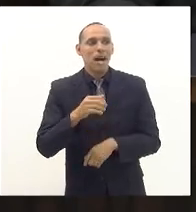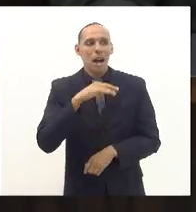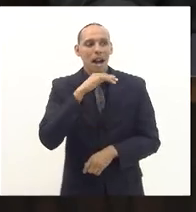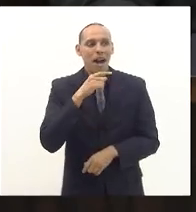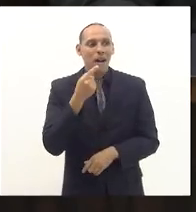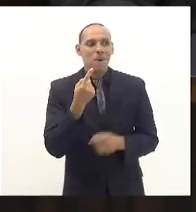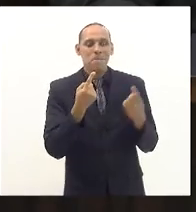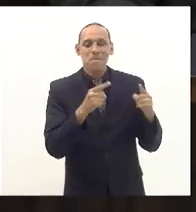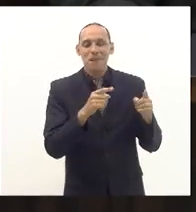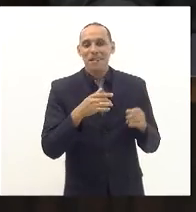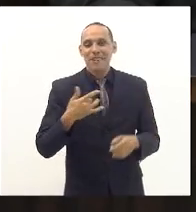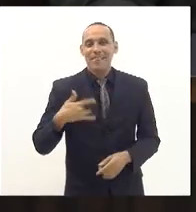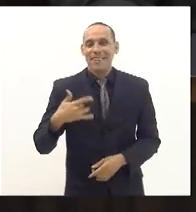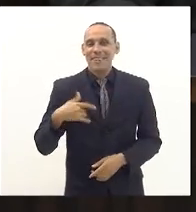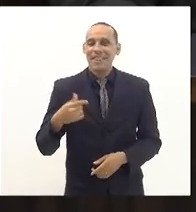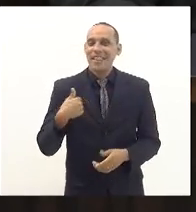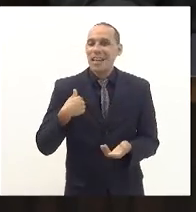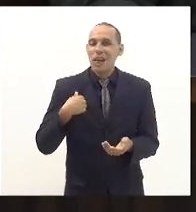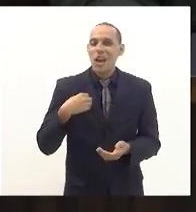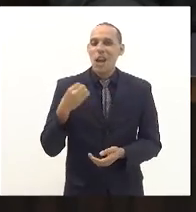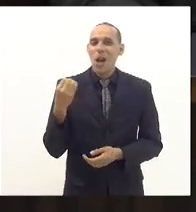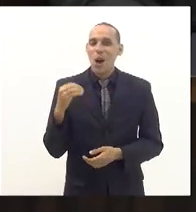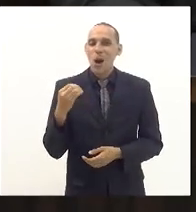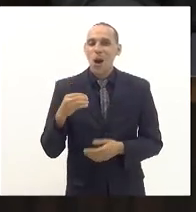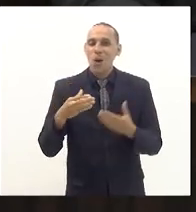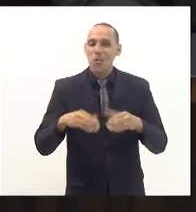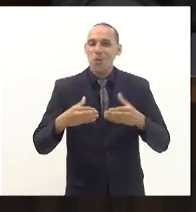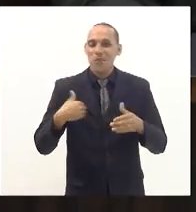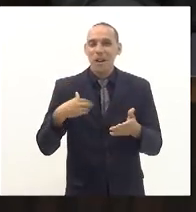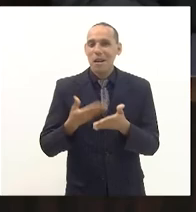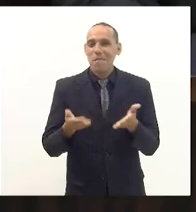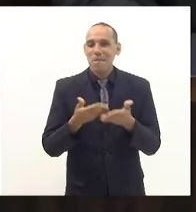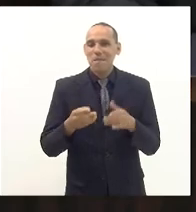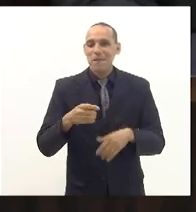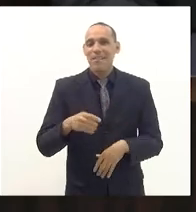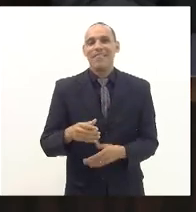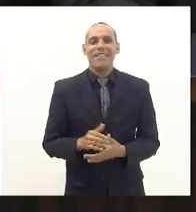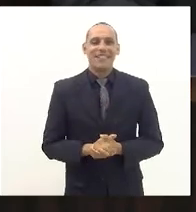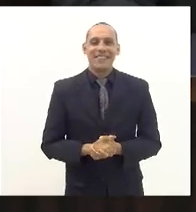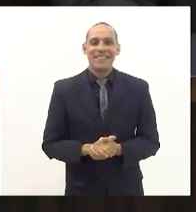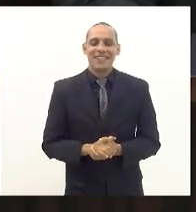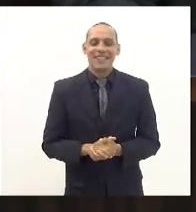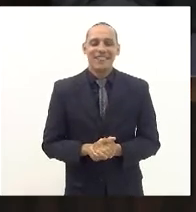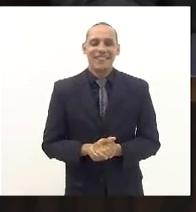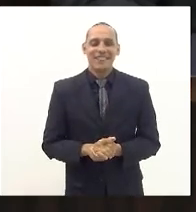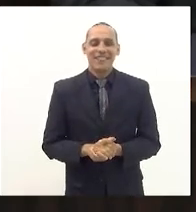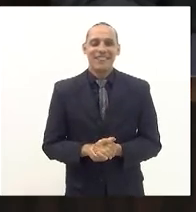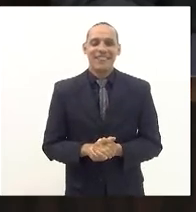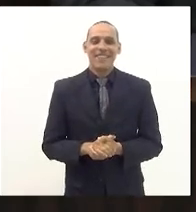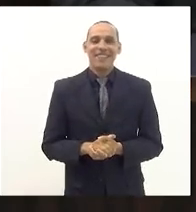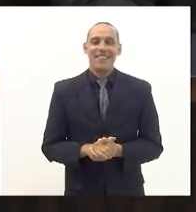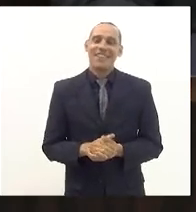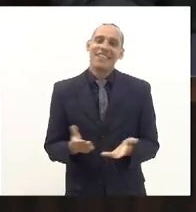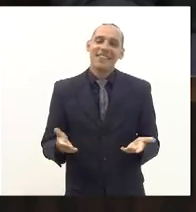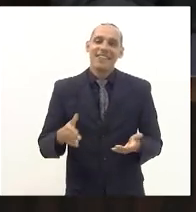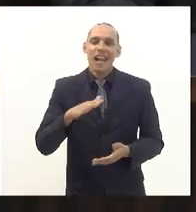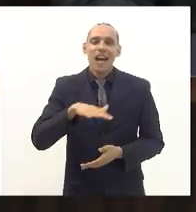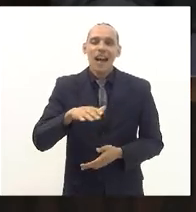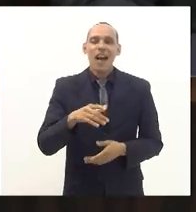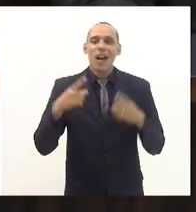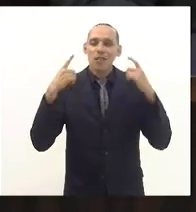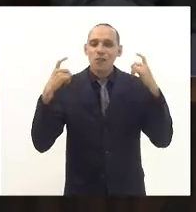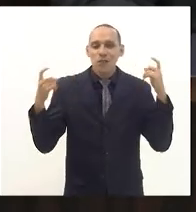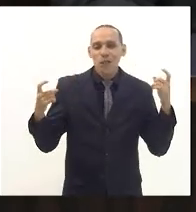nosso concurso público de outubro eu acho que eu vou perder essa coisa toda aí esses pontos e bom então departamento de som